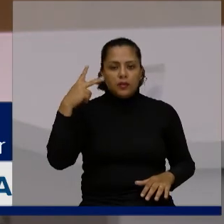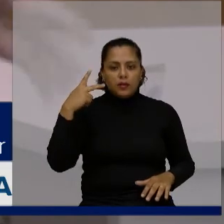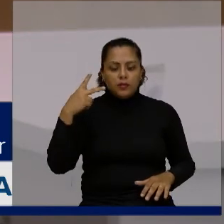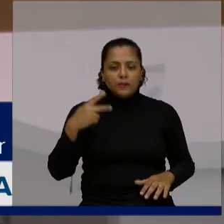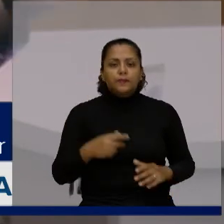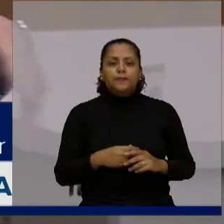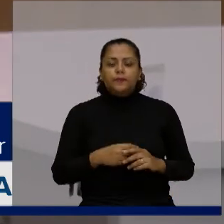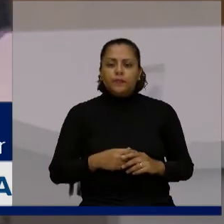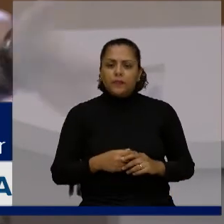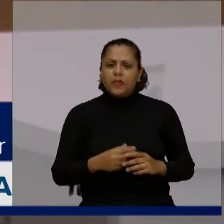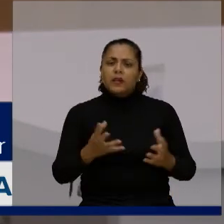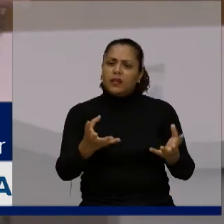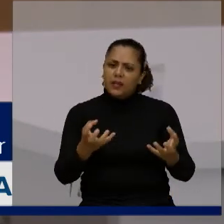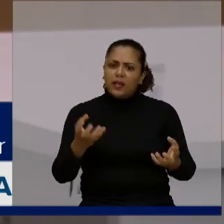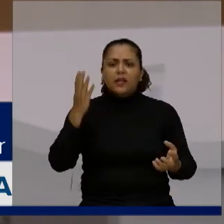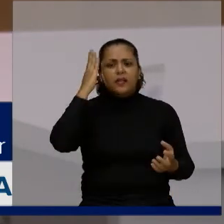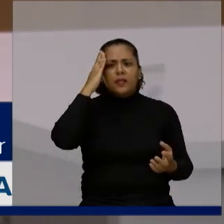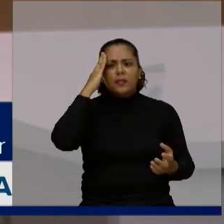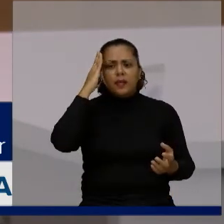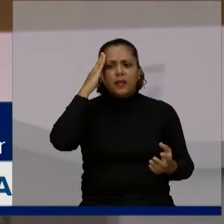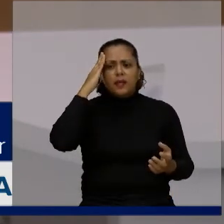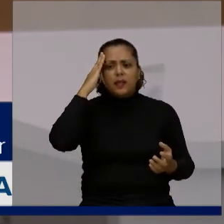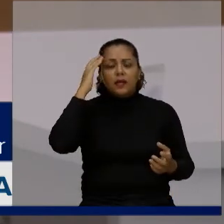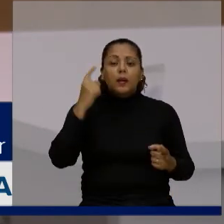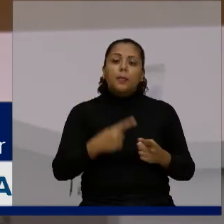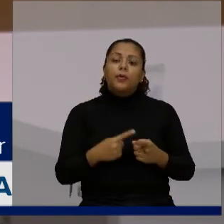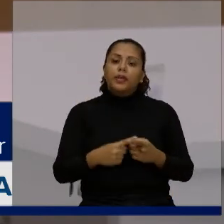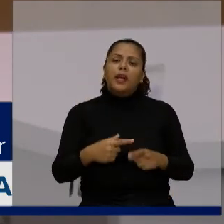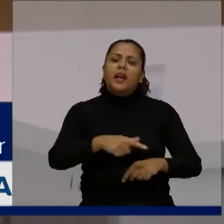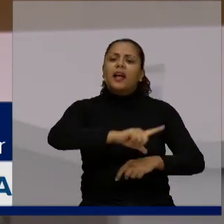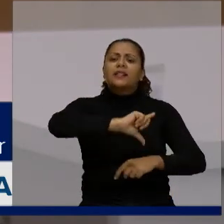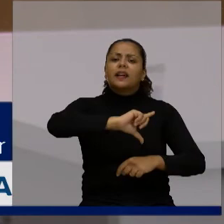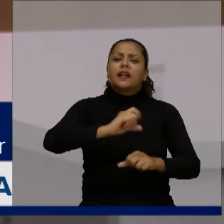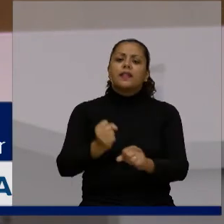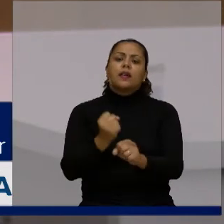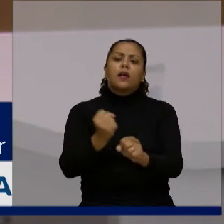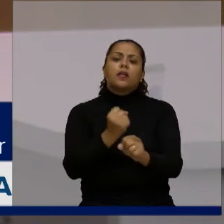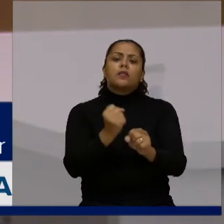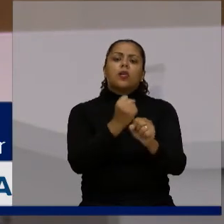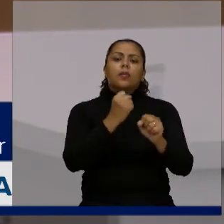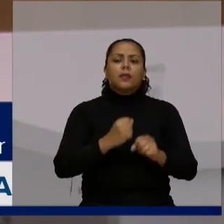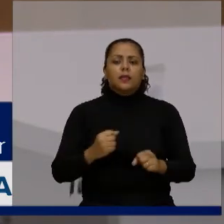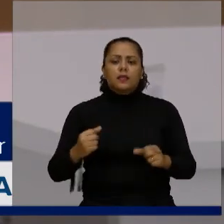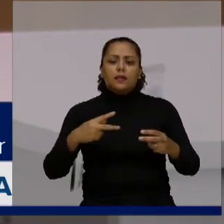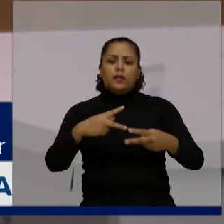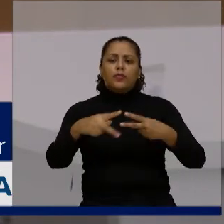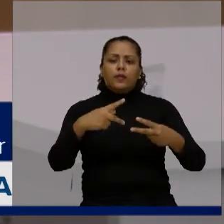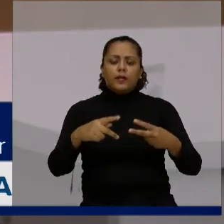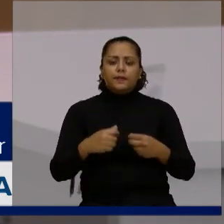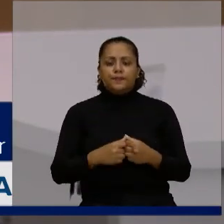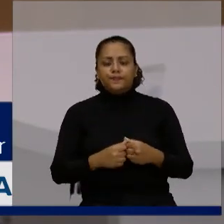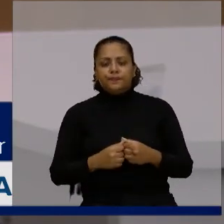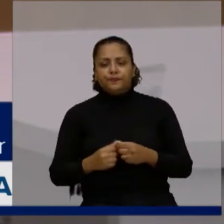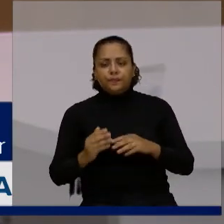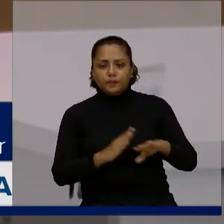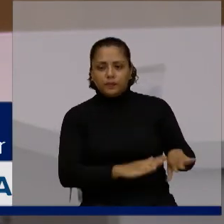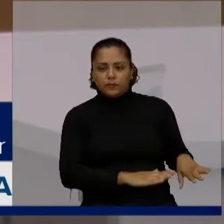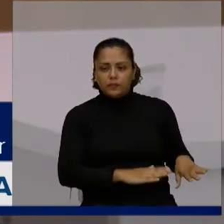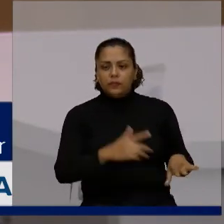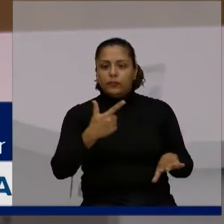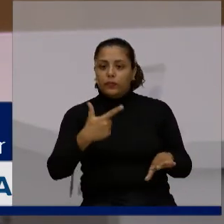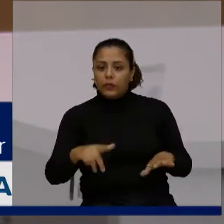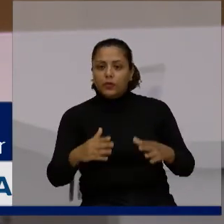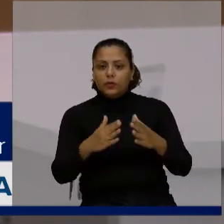mas que querem escutar, entender por que está acontecendo isso em nossa cidade. Outro pedido que eu faço, além da votação